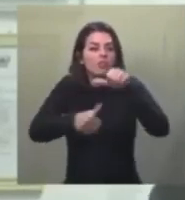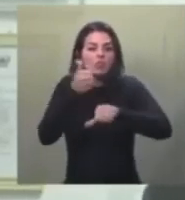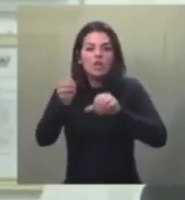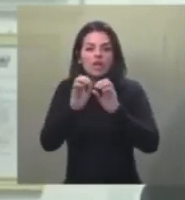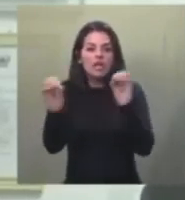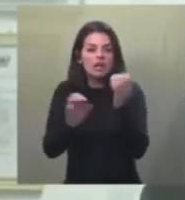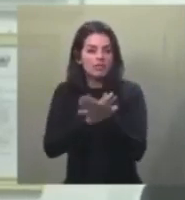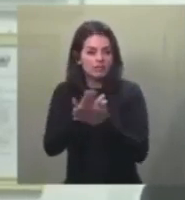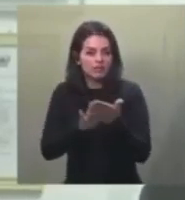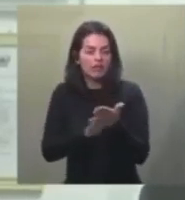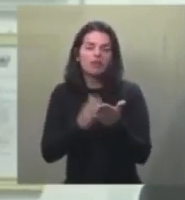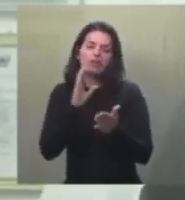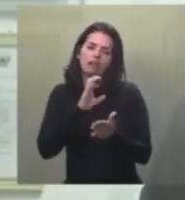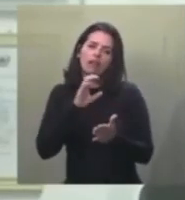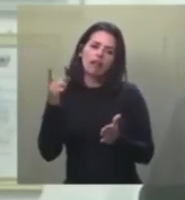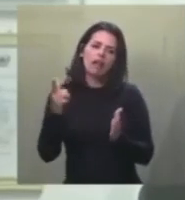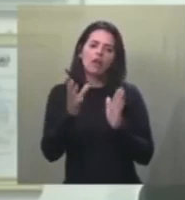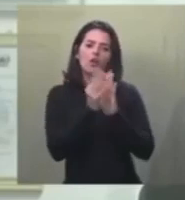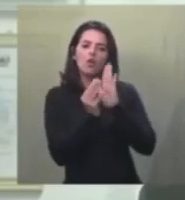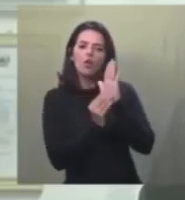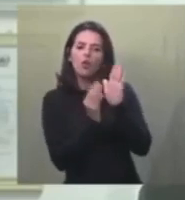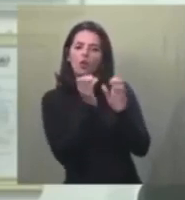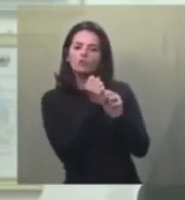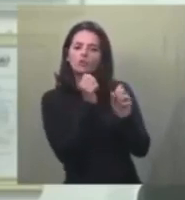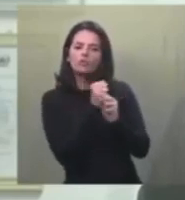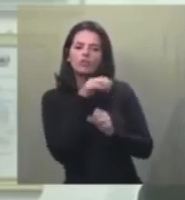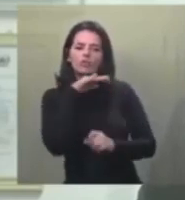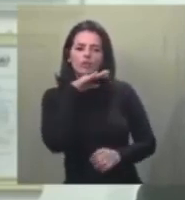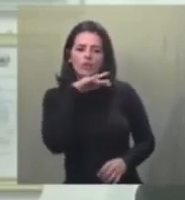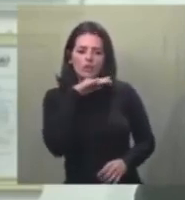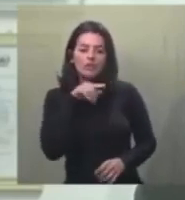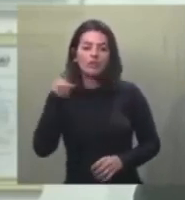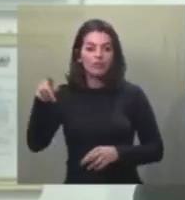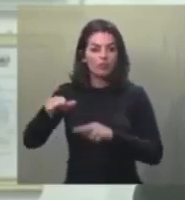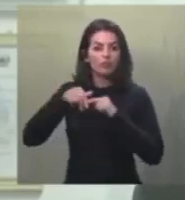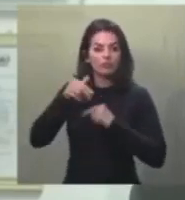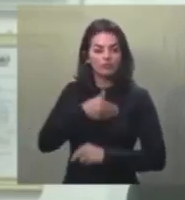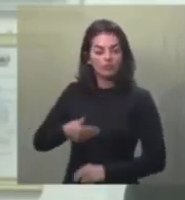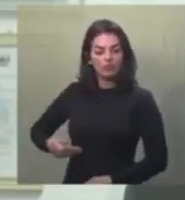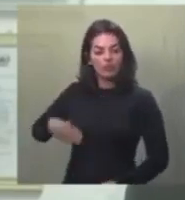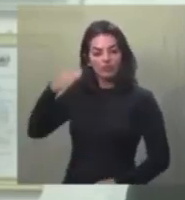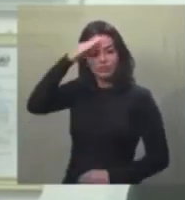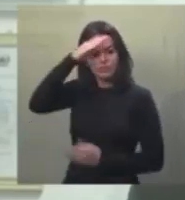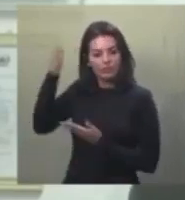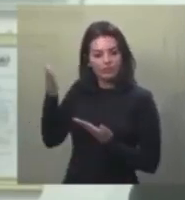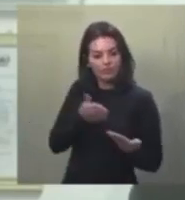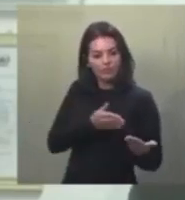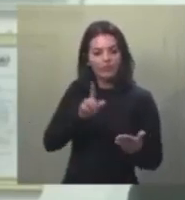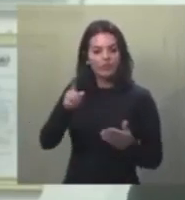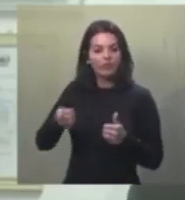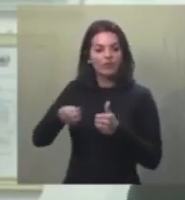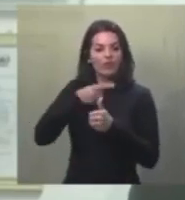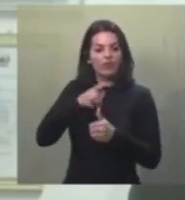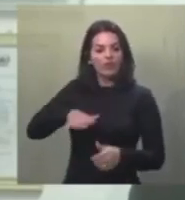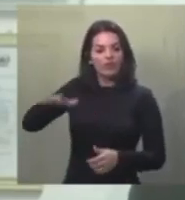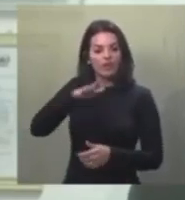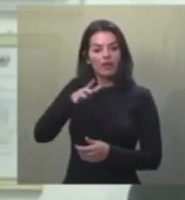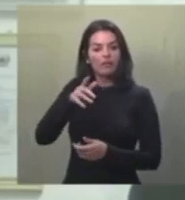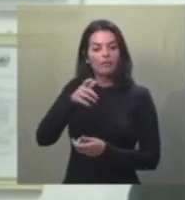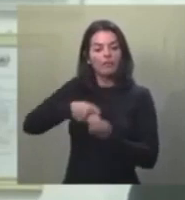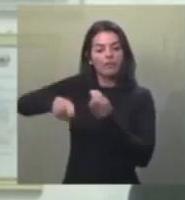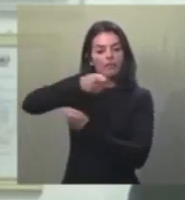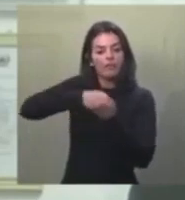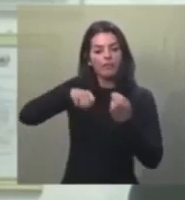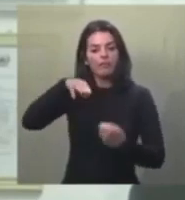claro que é um orçamento muito ruim. Devido à cara do governo Bolsonaro. Primeiro, o cenário macroeconômico, ele faz de conta, né?